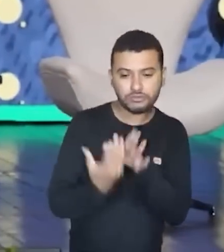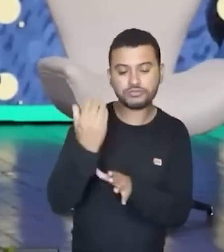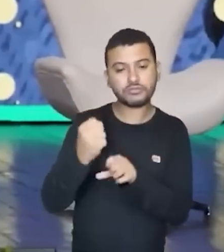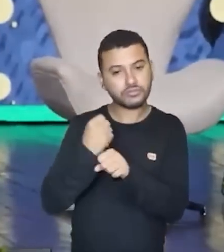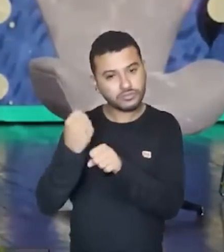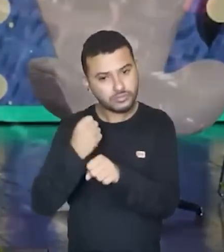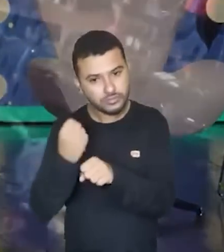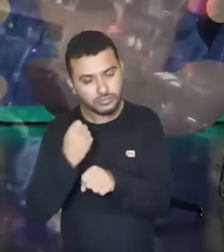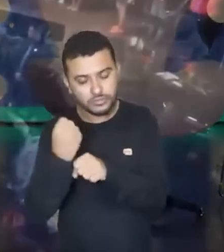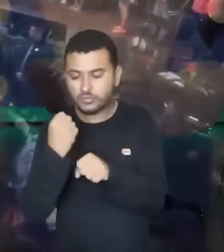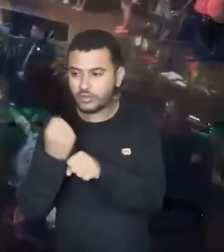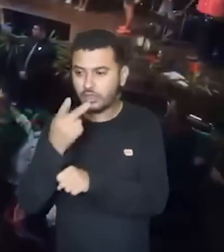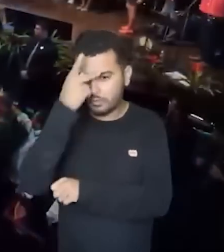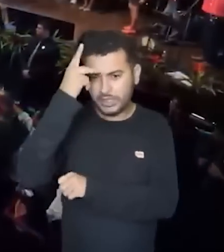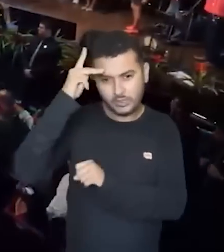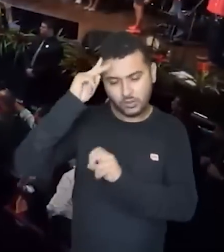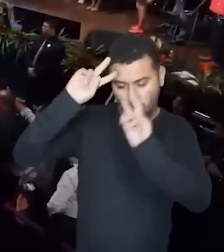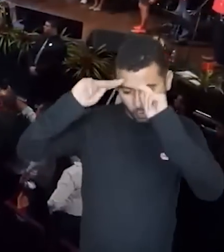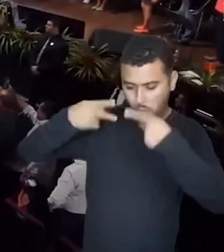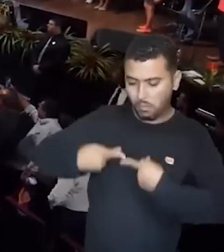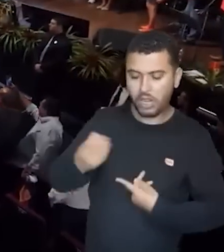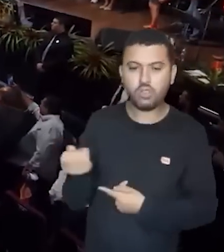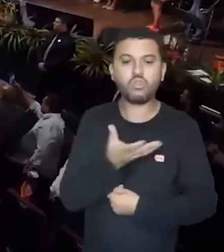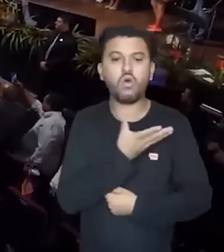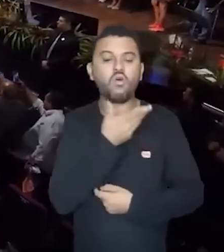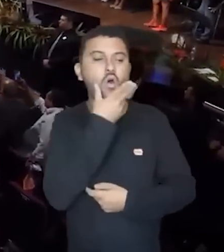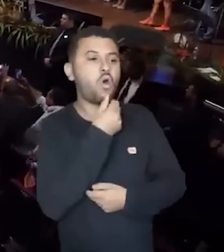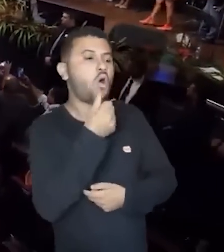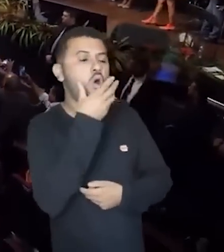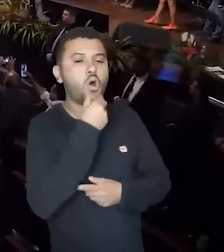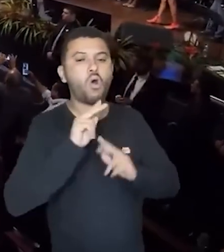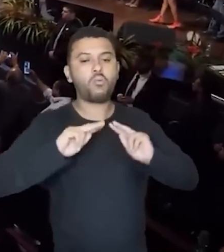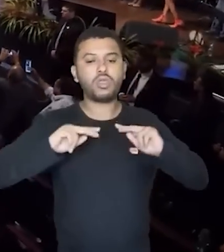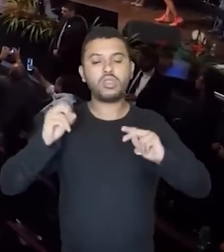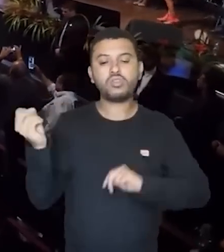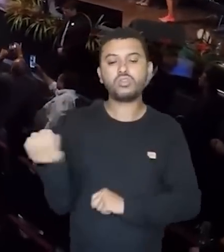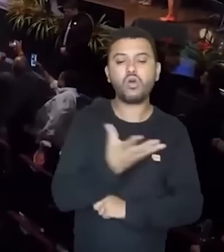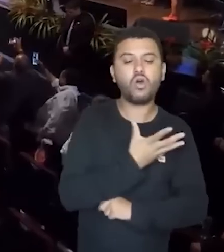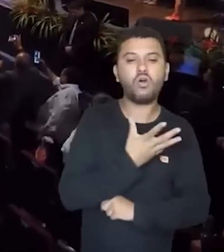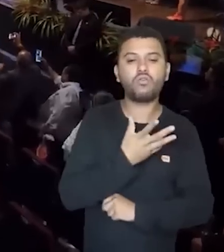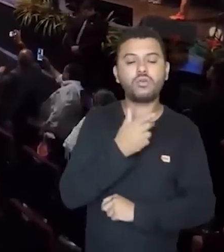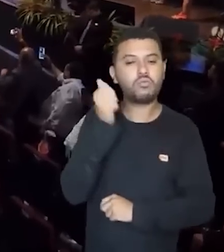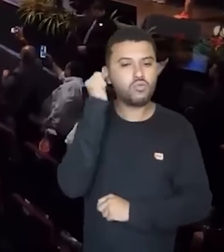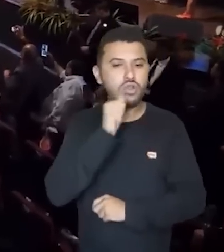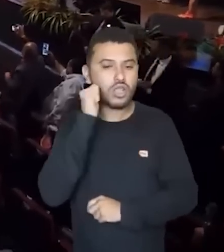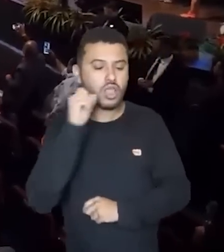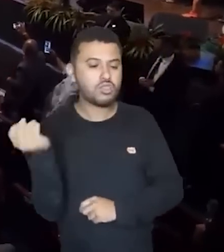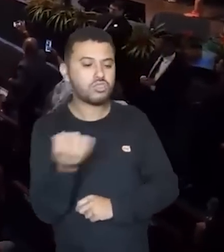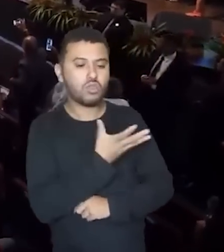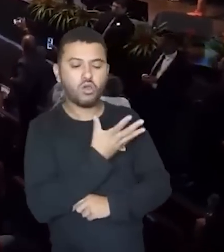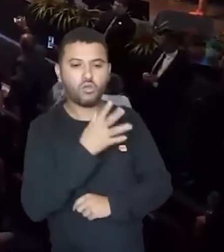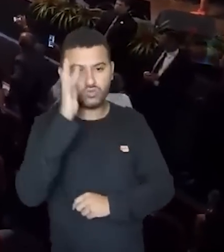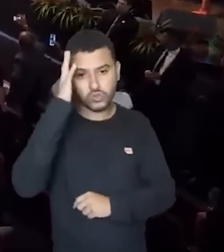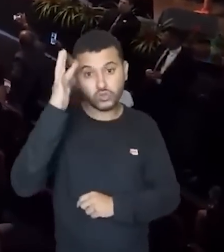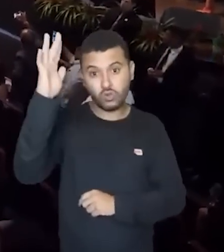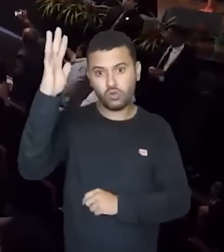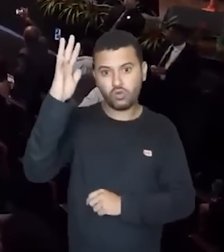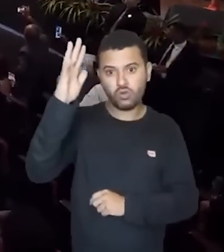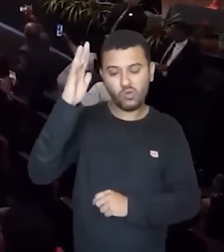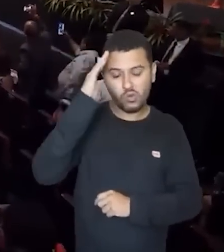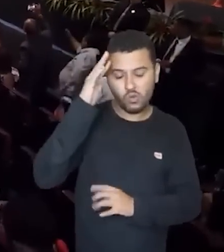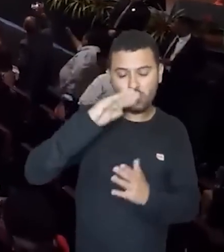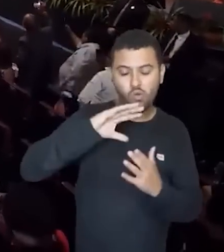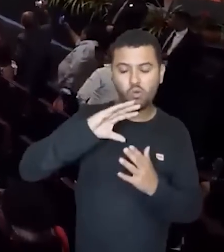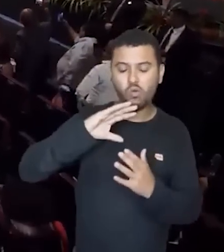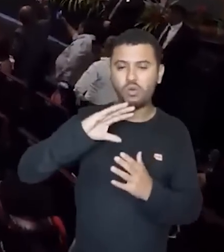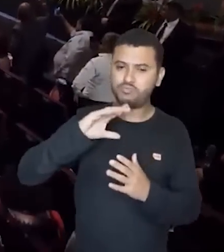ser humano novo, esse homem novo, essa mulher nova que todo mundo sonha, de um mundo fraterno, justo,